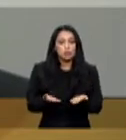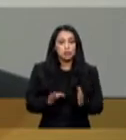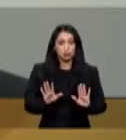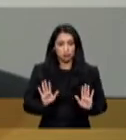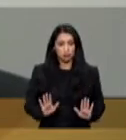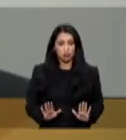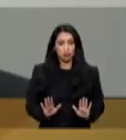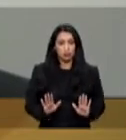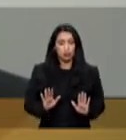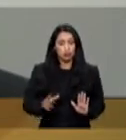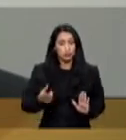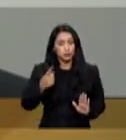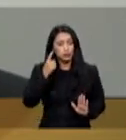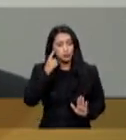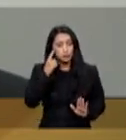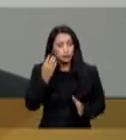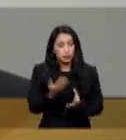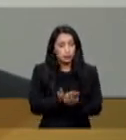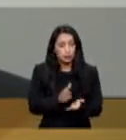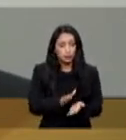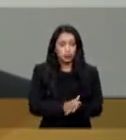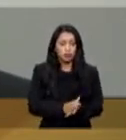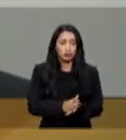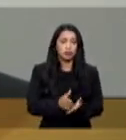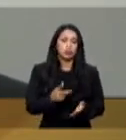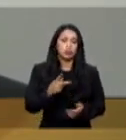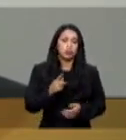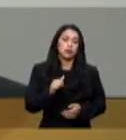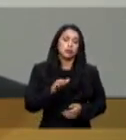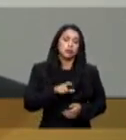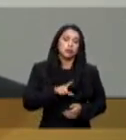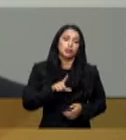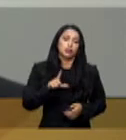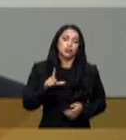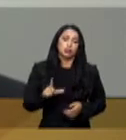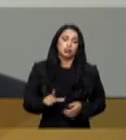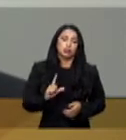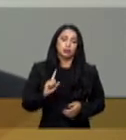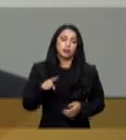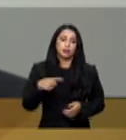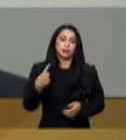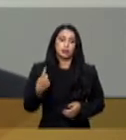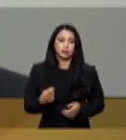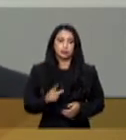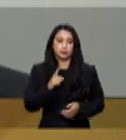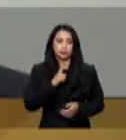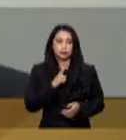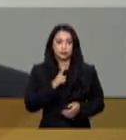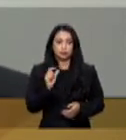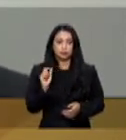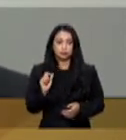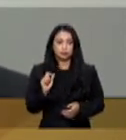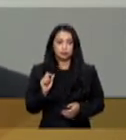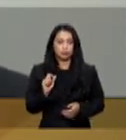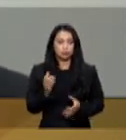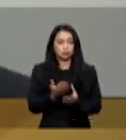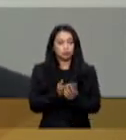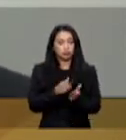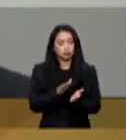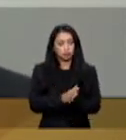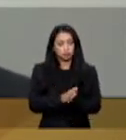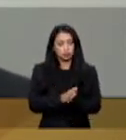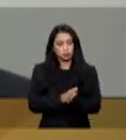diapasão, leia-se a dignidade do processo penal, de Canuto Mendes e Laudia Tussi, teoria do processo penal,